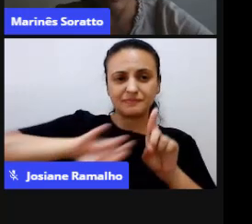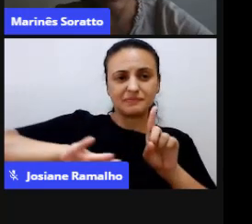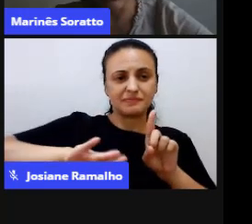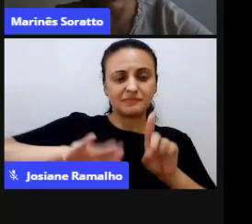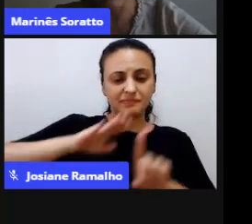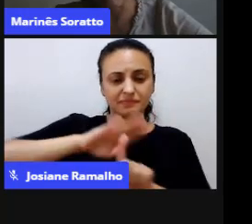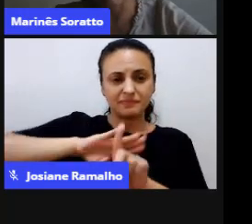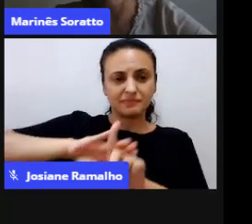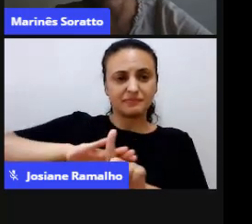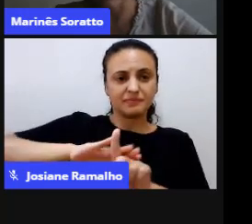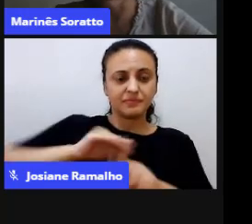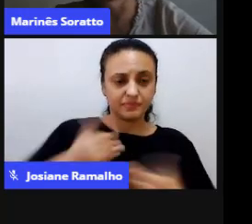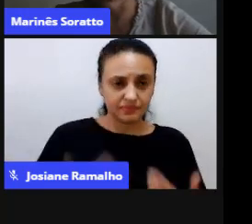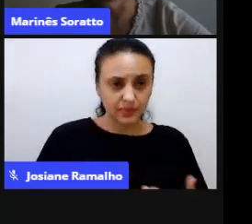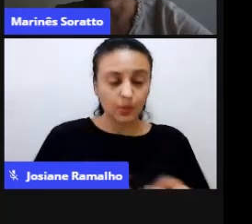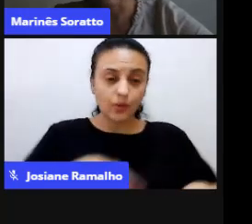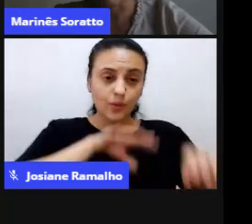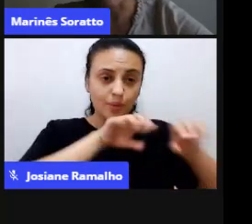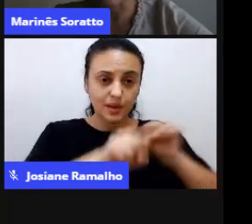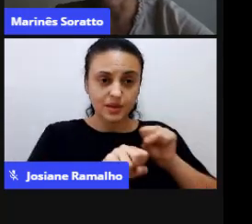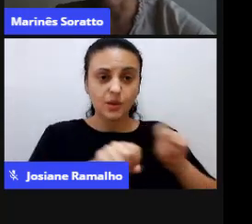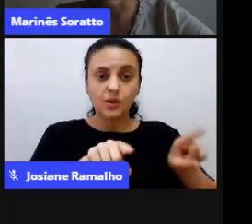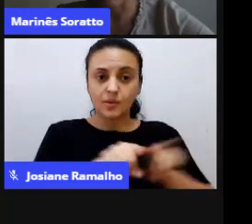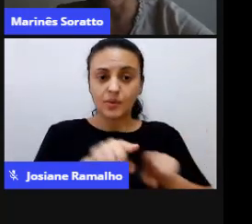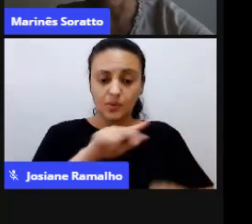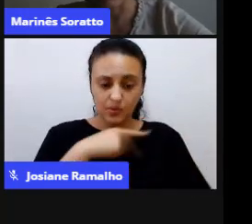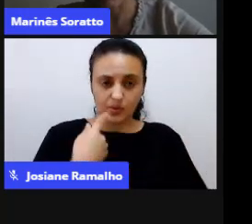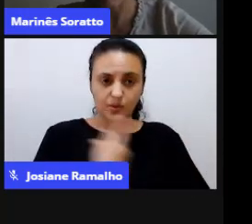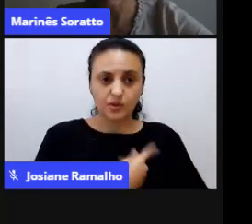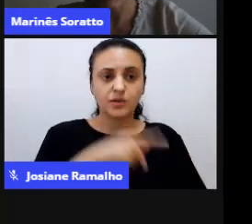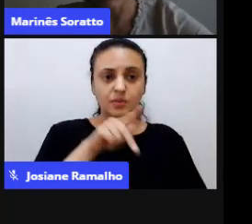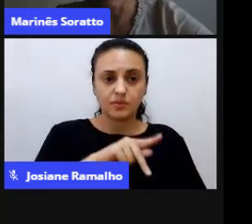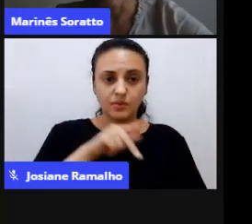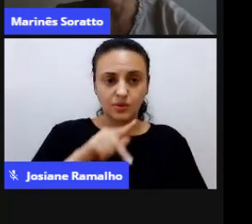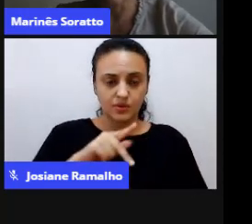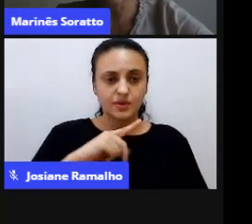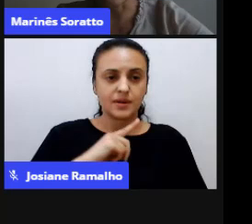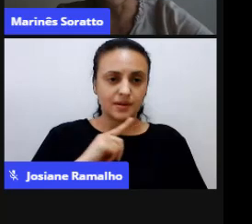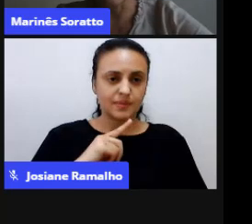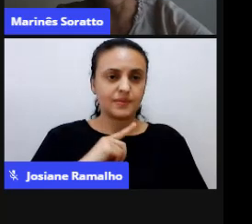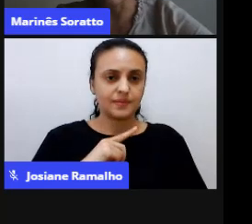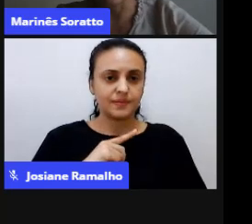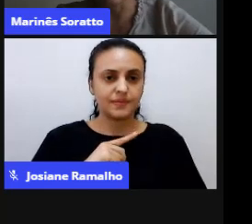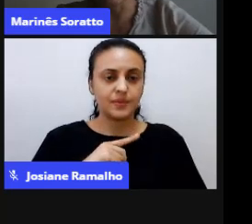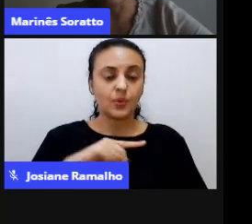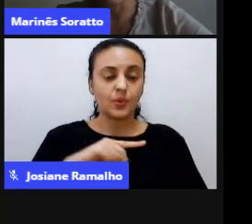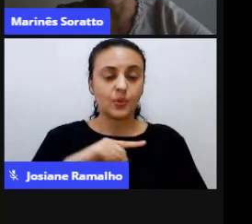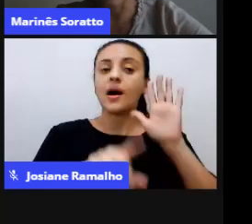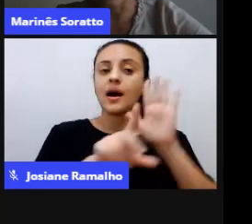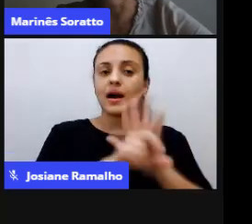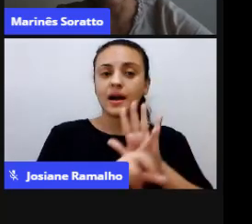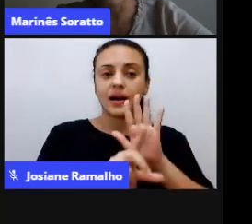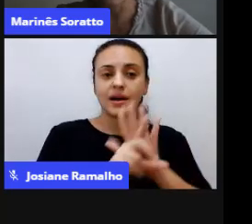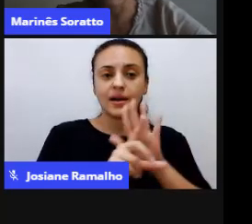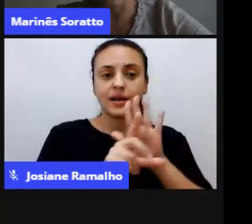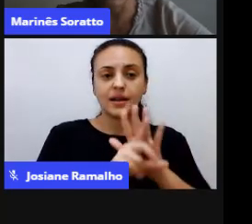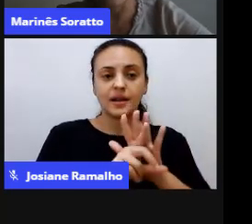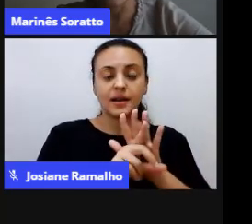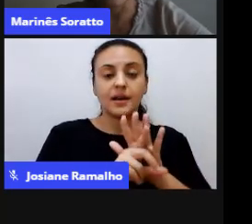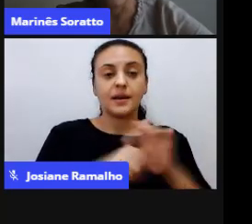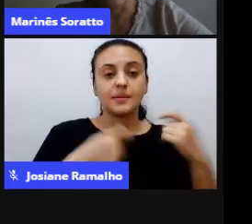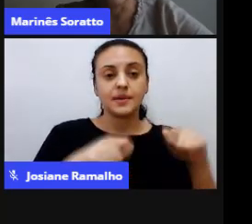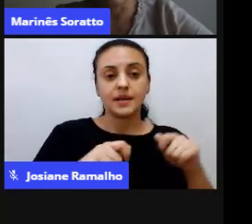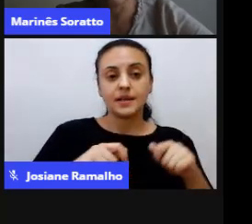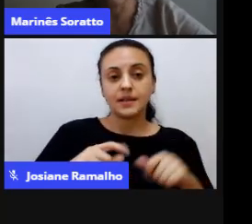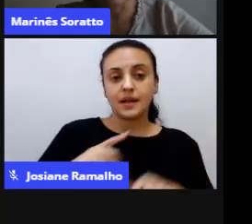formação também que nós, enquanto professores, passamos. Então, essa lei, ela vem oportunizar outras